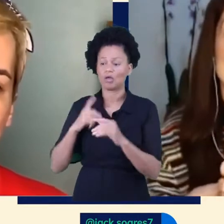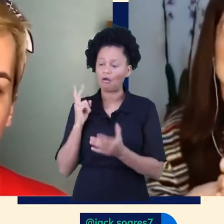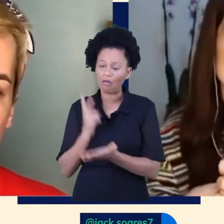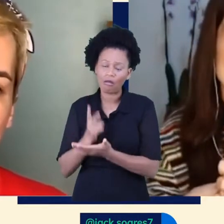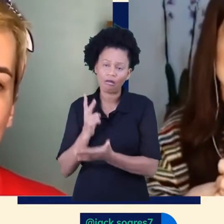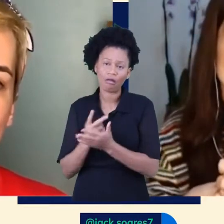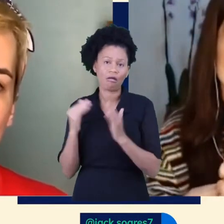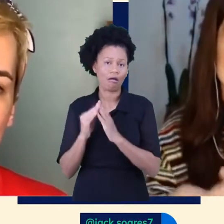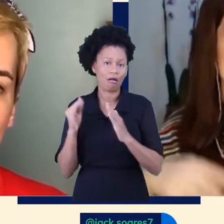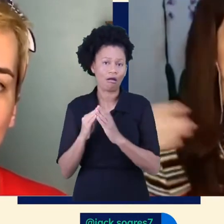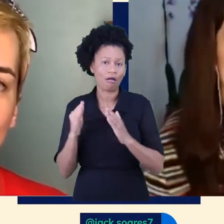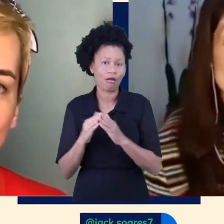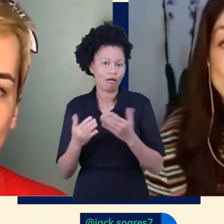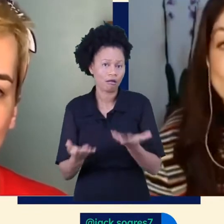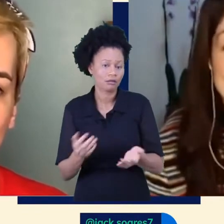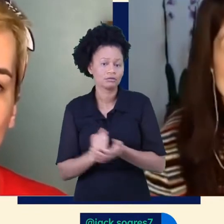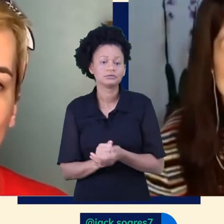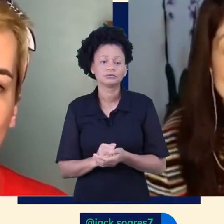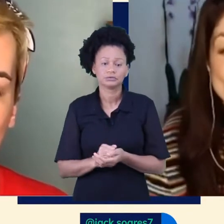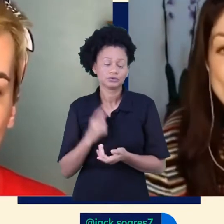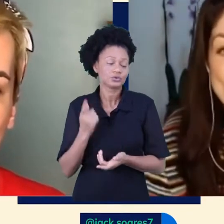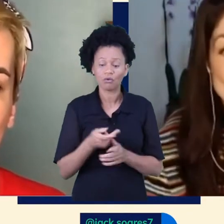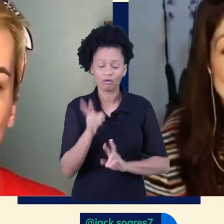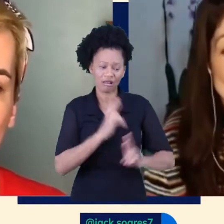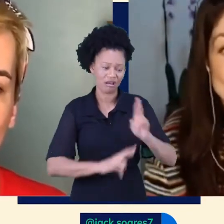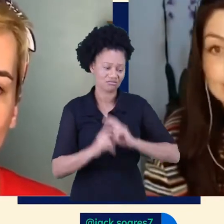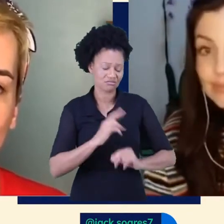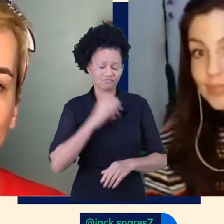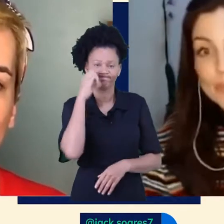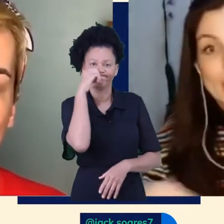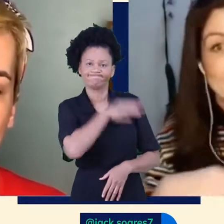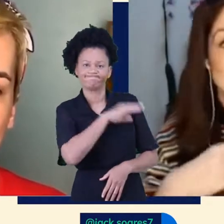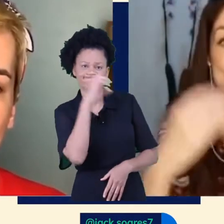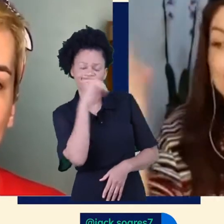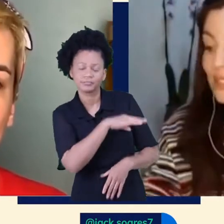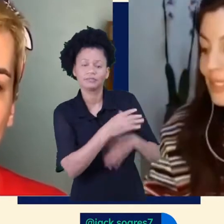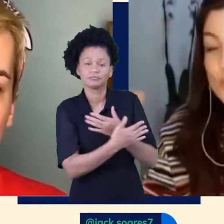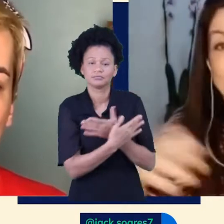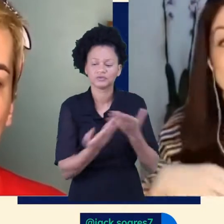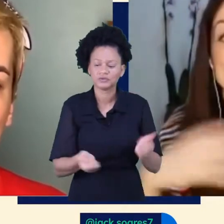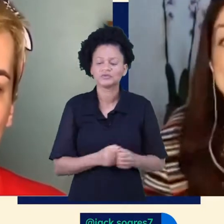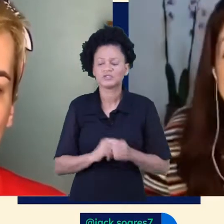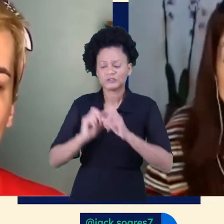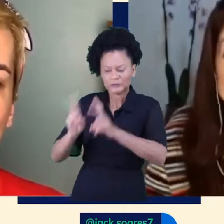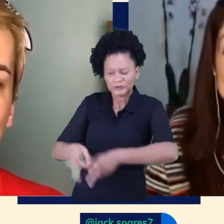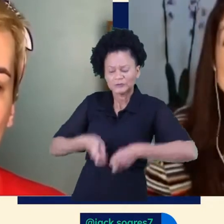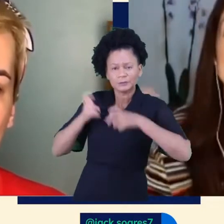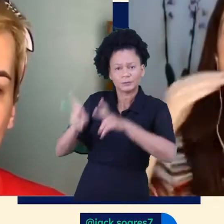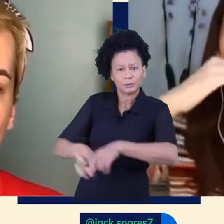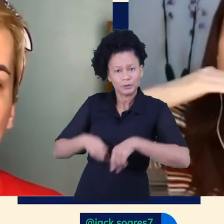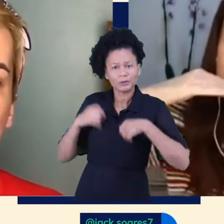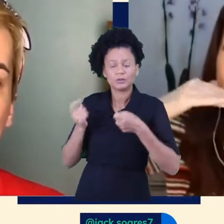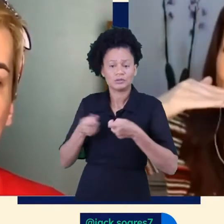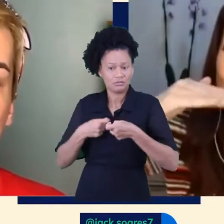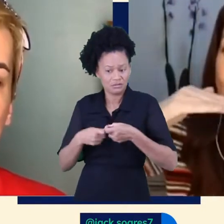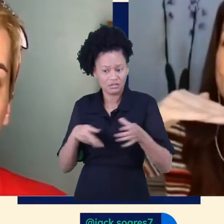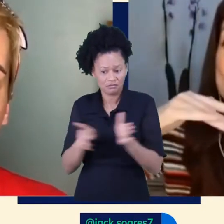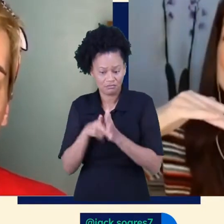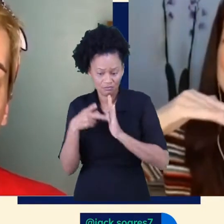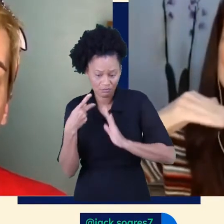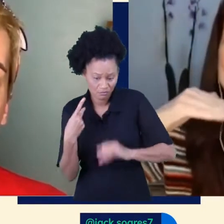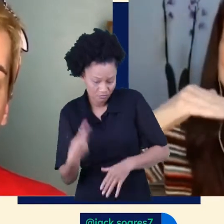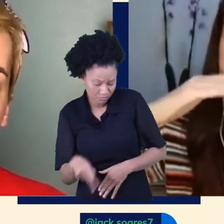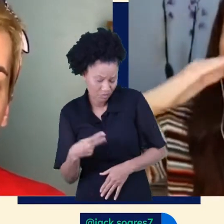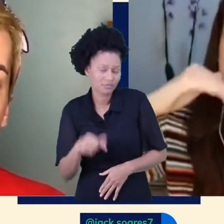relacionamento abusivo. A gente tem exploração sexual, gente, também aqui no Brasil, de monte, pelo